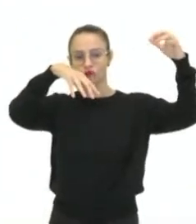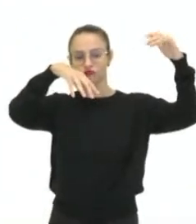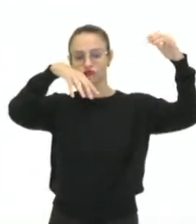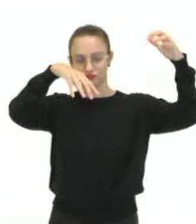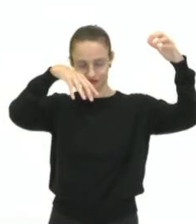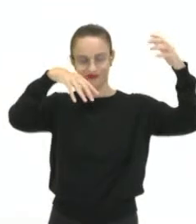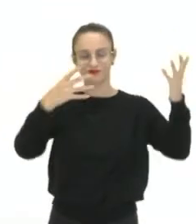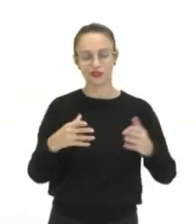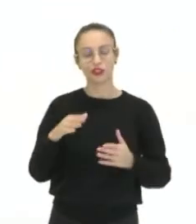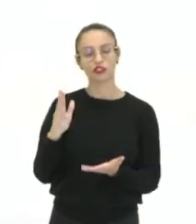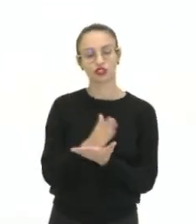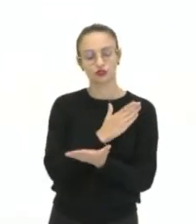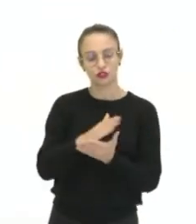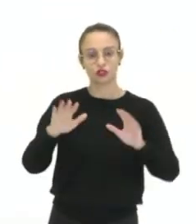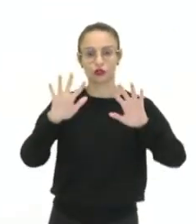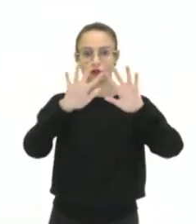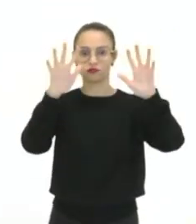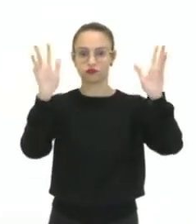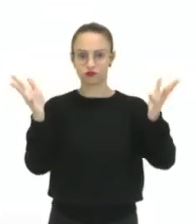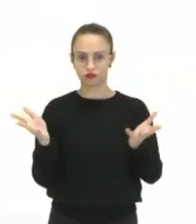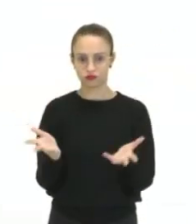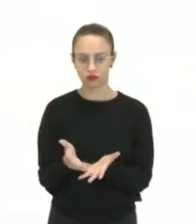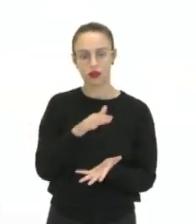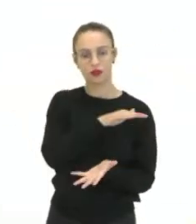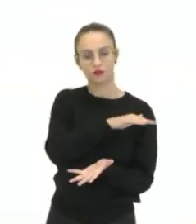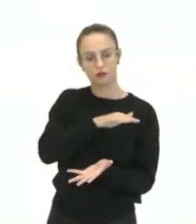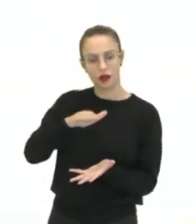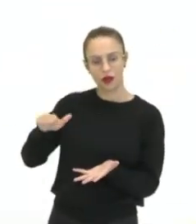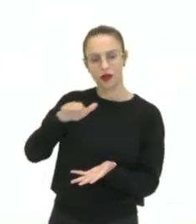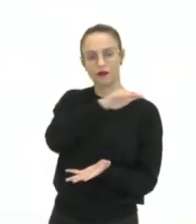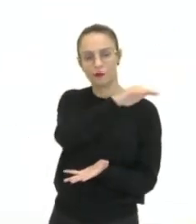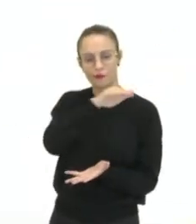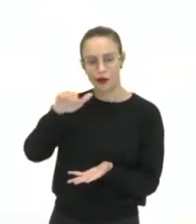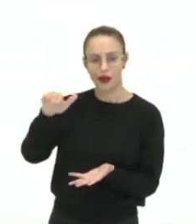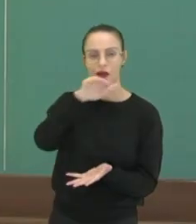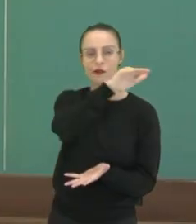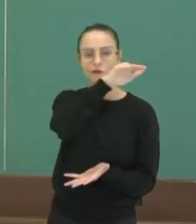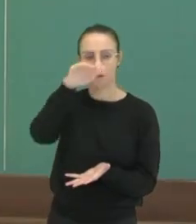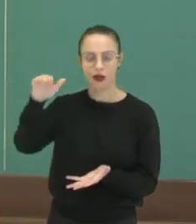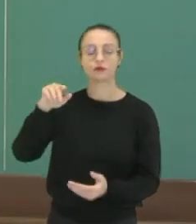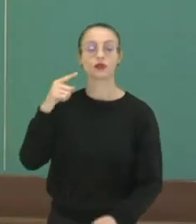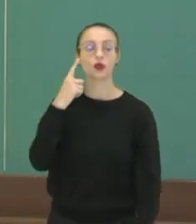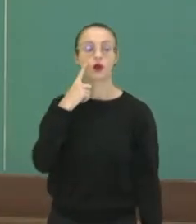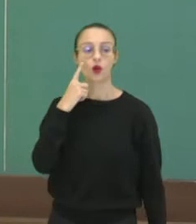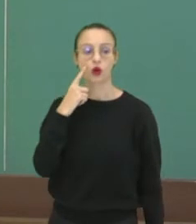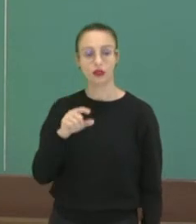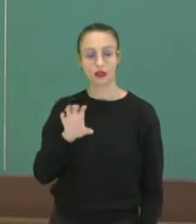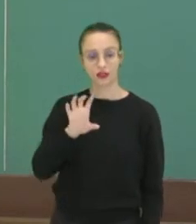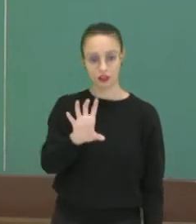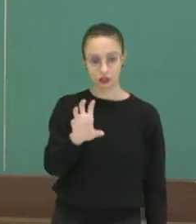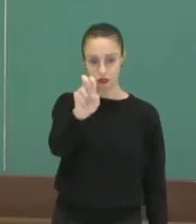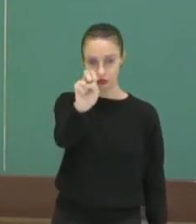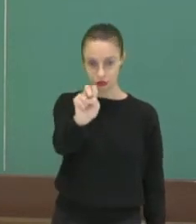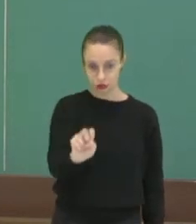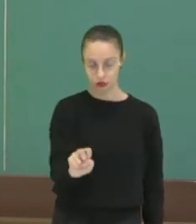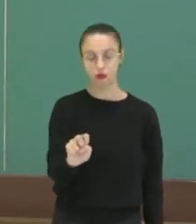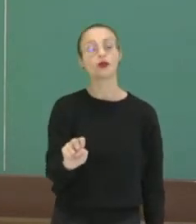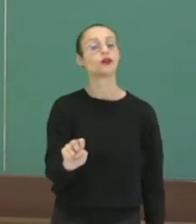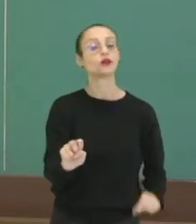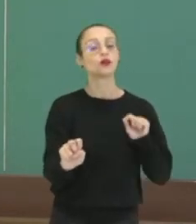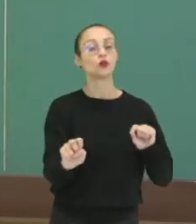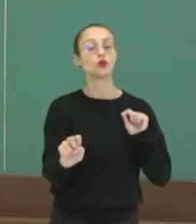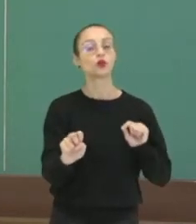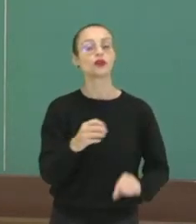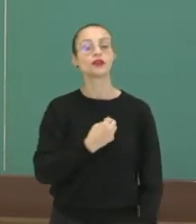zonas térmicas, né, considerando temperaturas principalmente. A região sul do Brasil, pessoal, está na